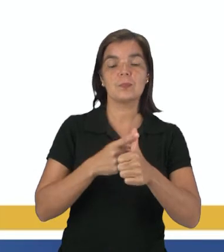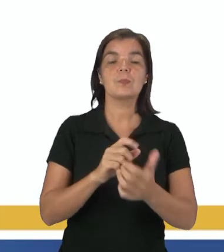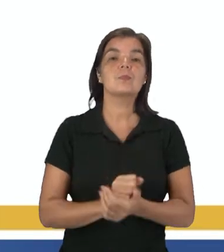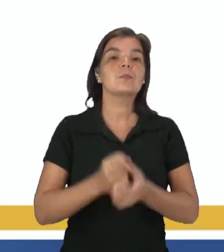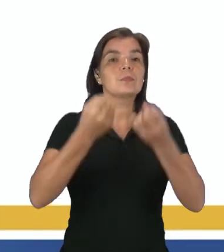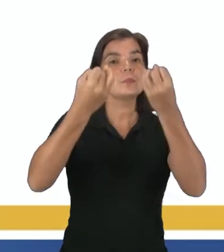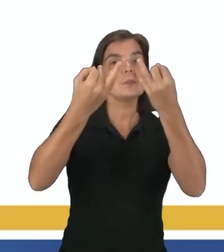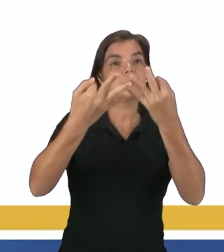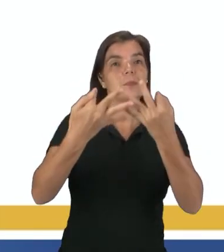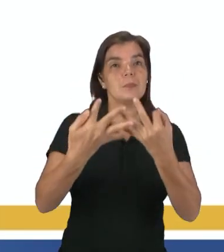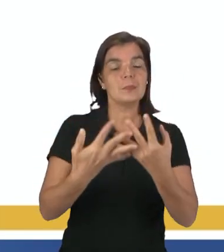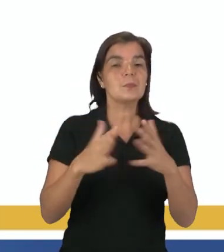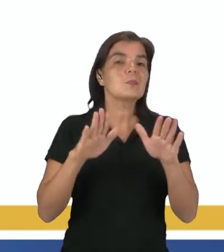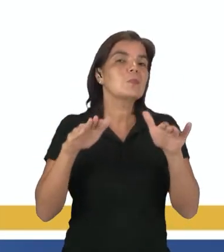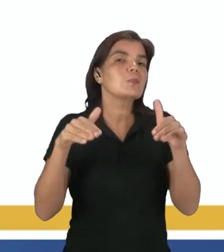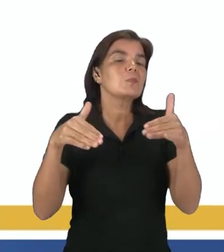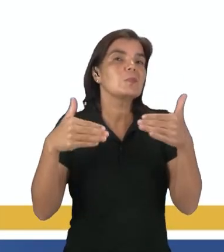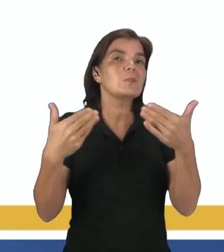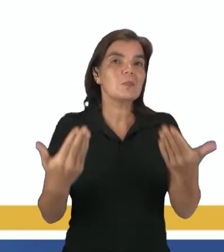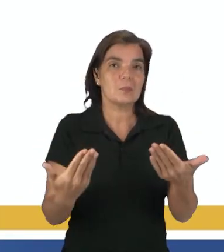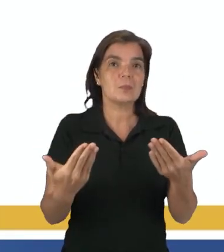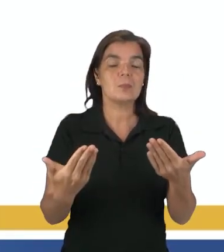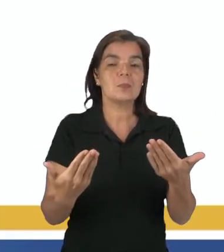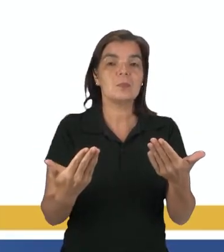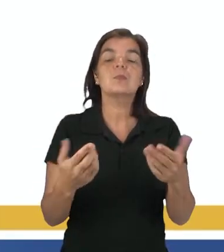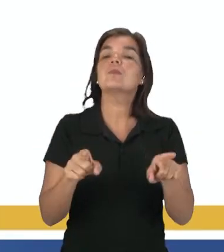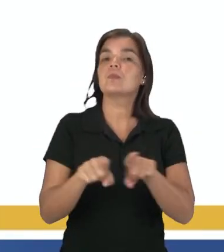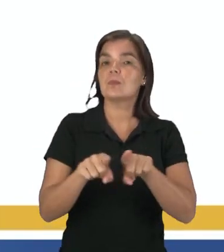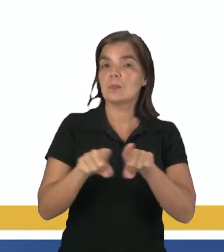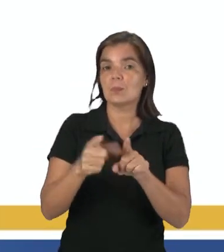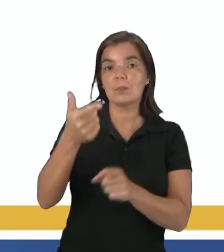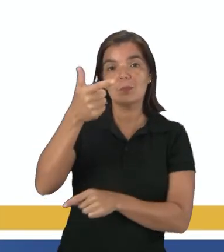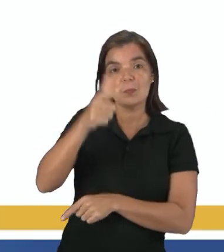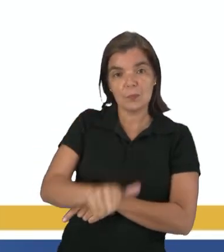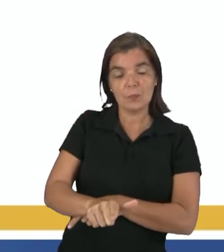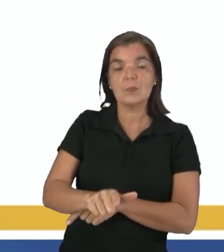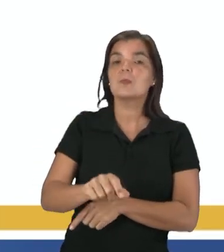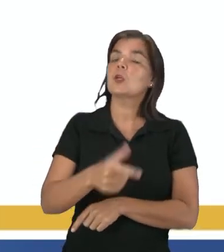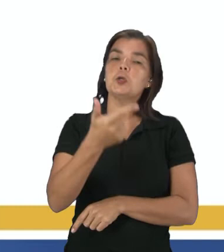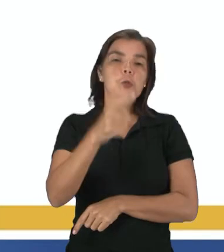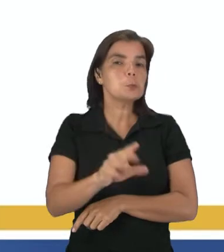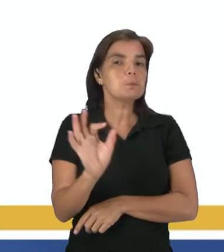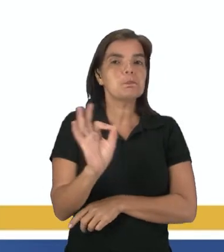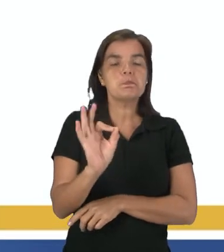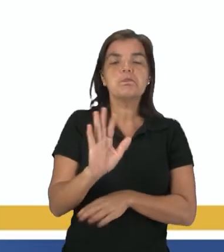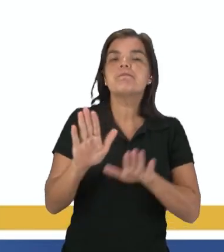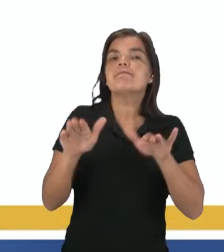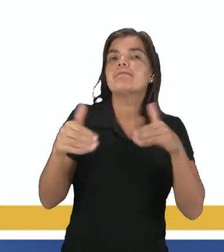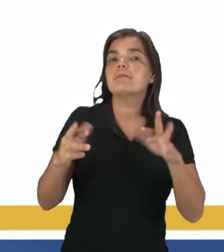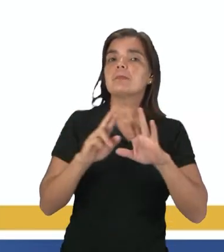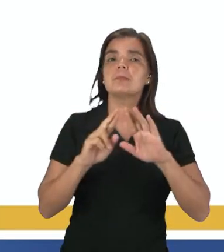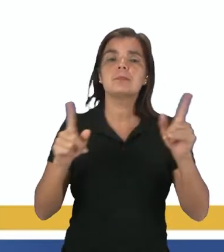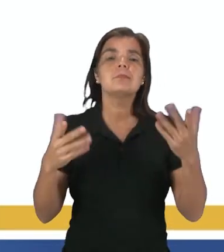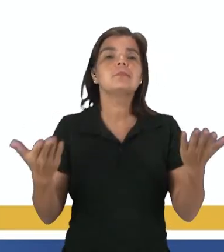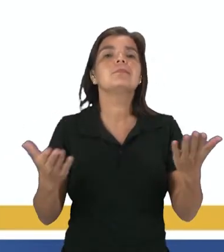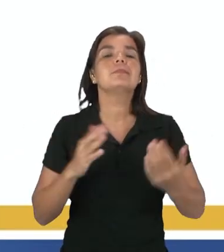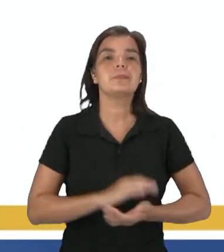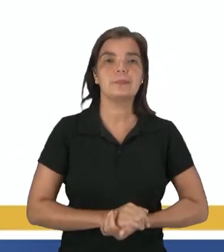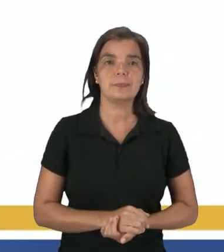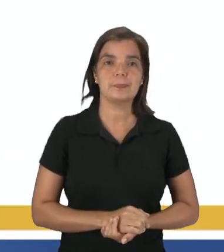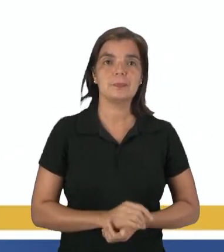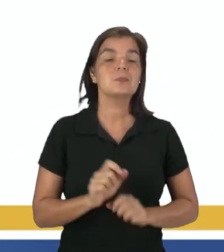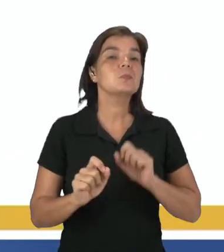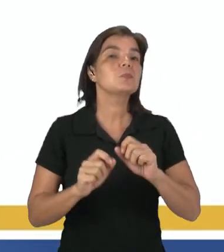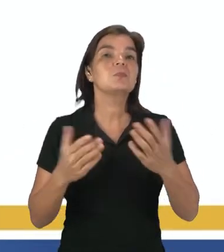primeira questão. Qual definição que a gente pode ter de recursos renováveis e não renováveis? Qual que é a diferença entre eles? O